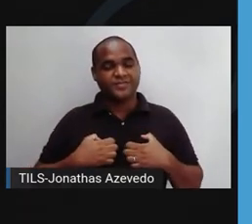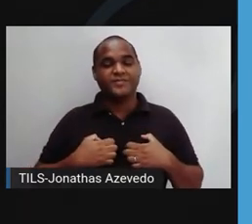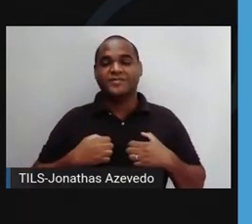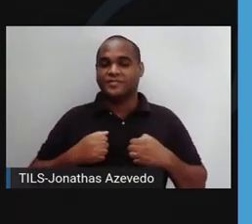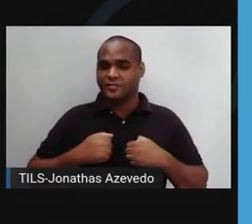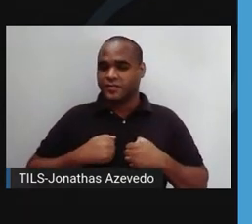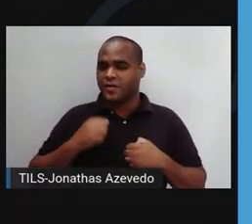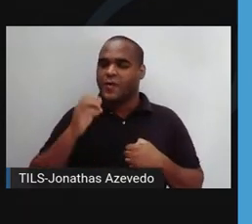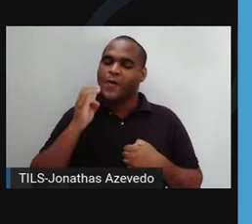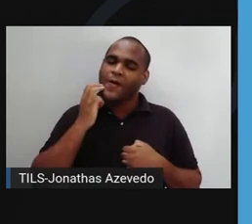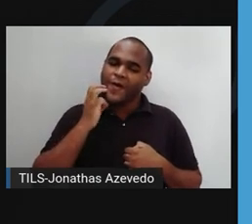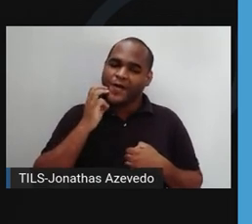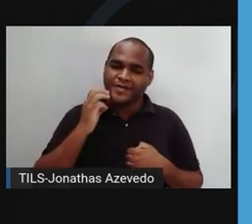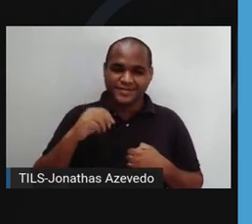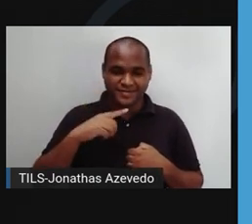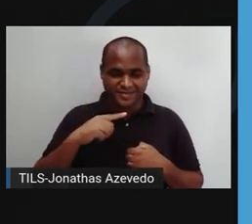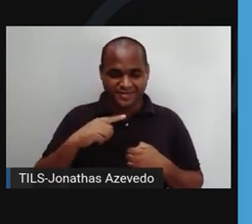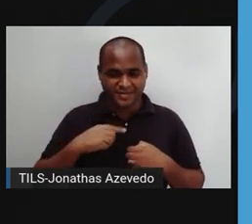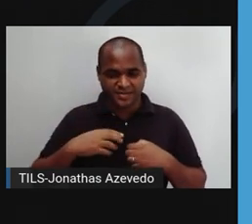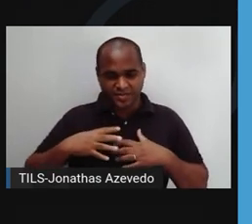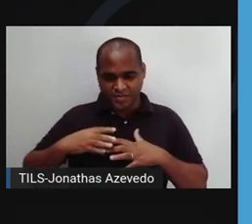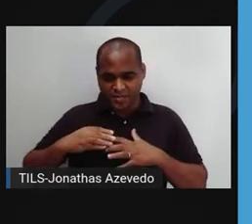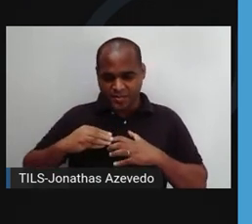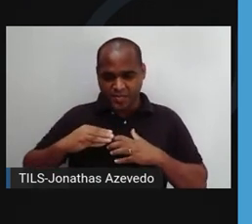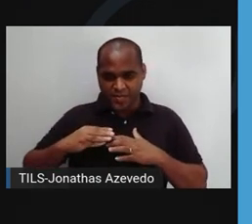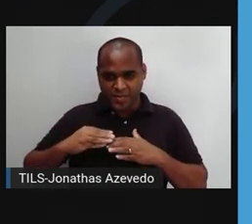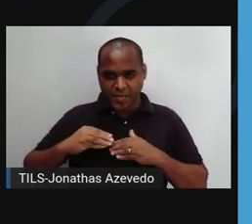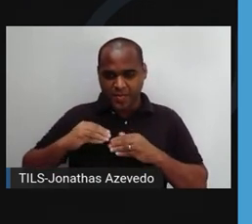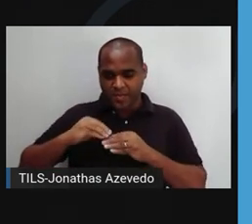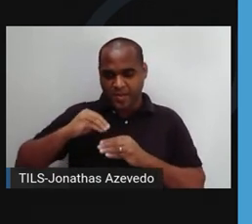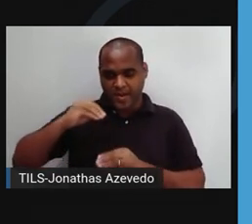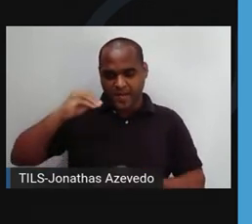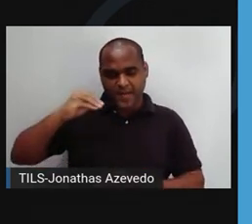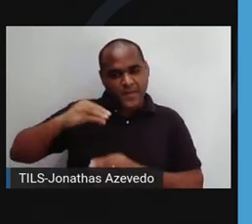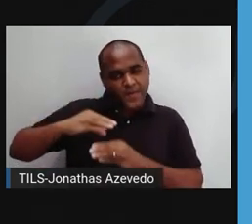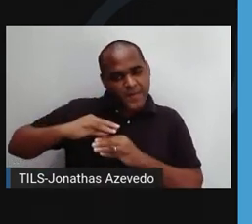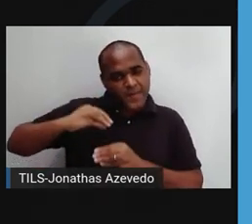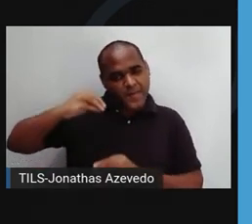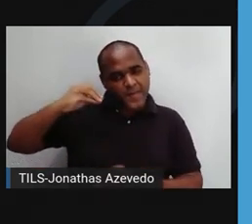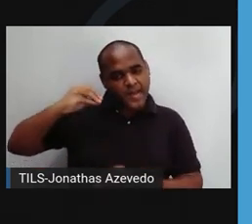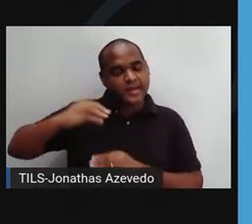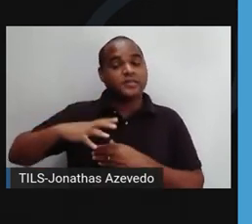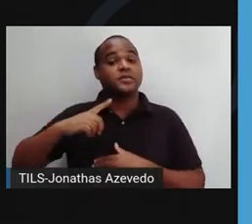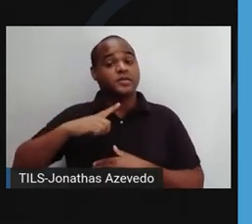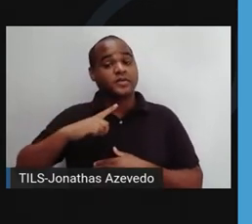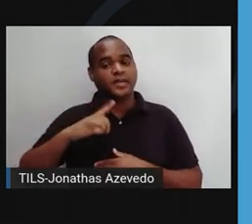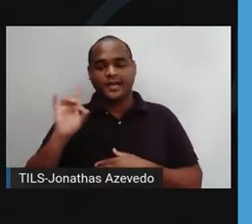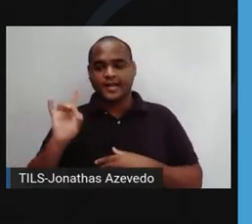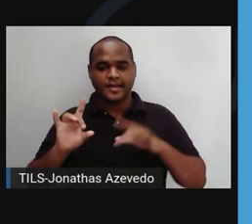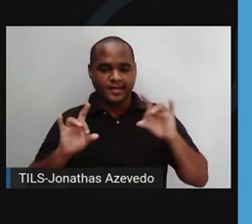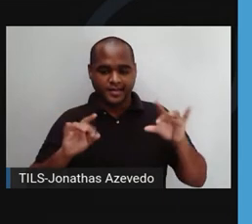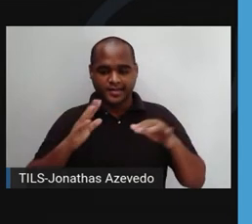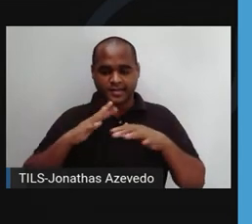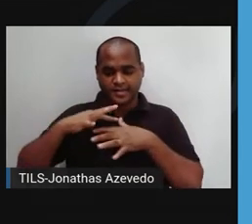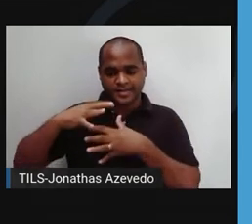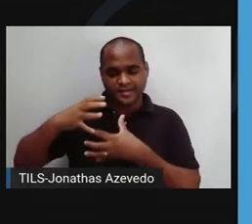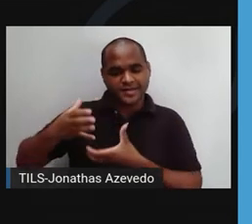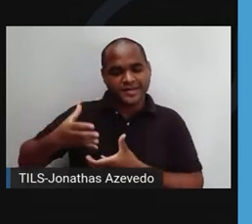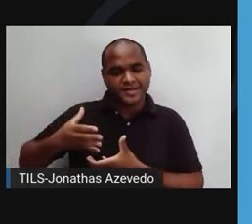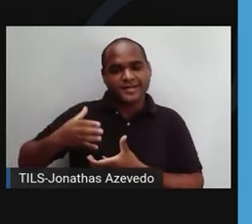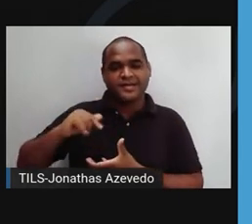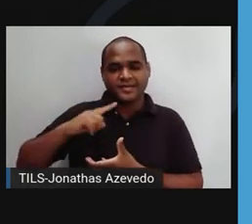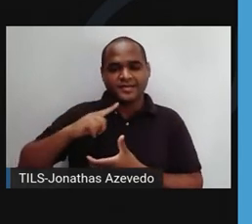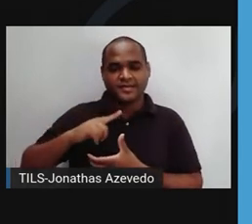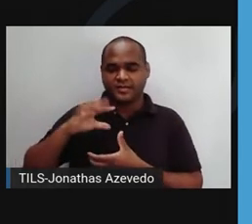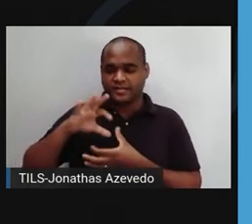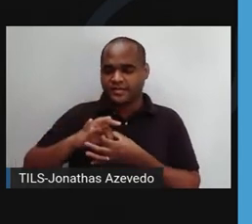rosados e são feitos de um tecido esponjoso macio e elástico. Cada um de seus pulmões fica dentro de um saco de tecido e